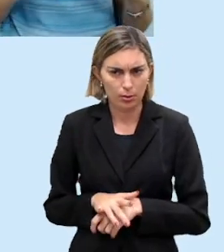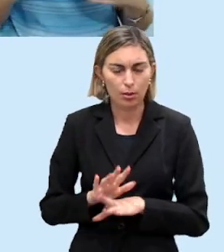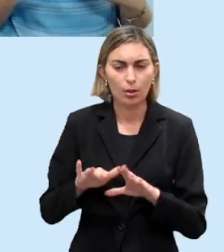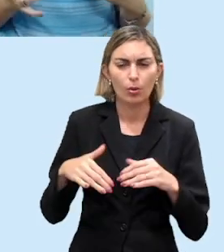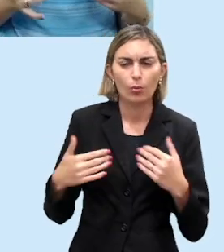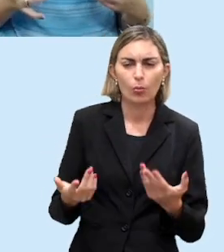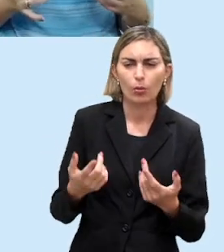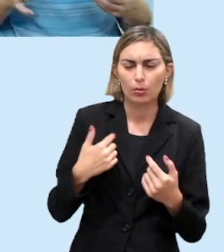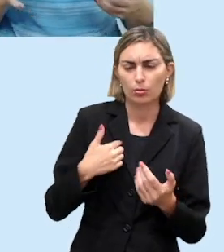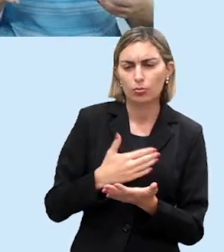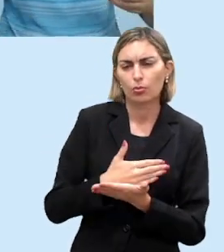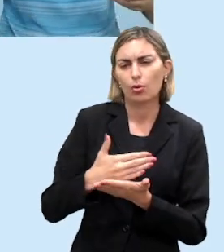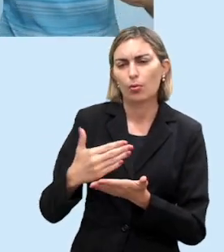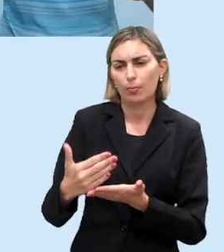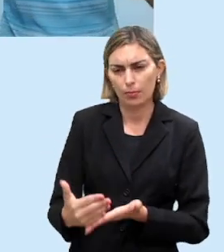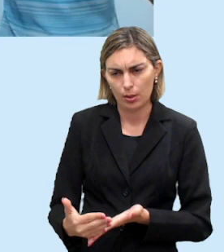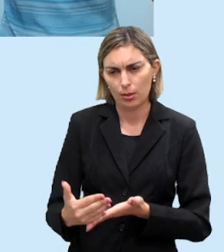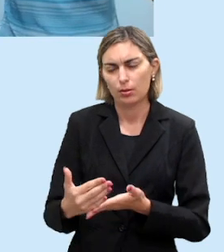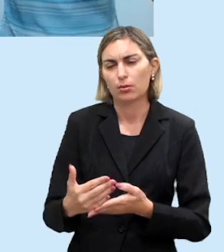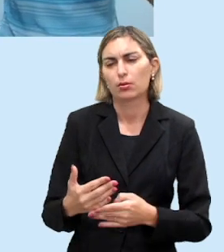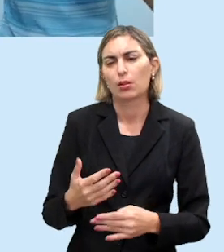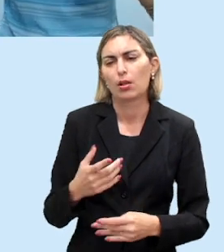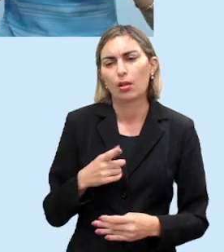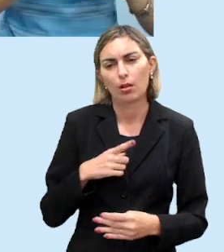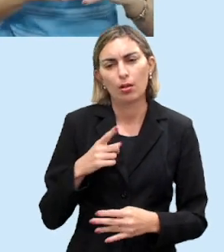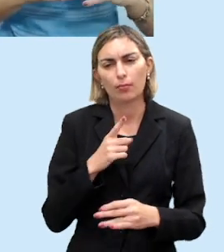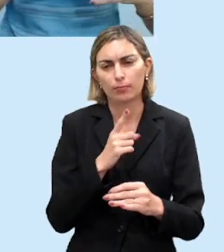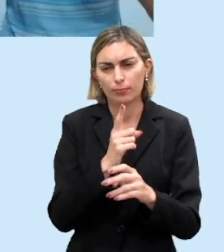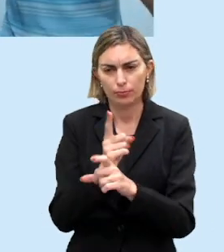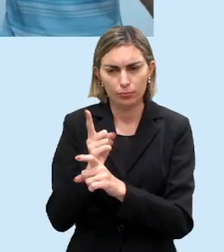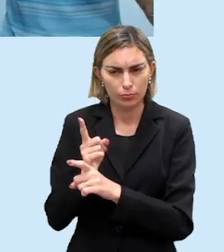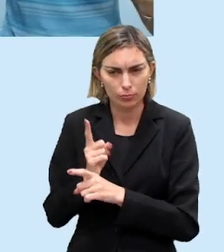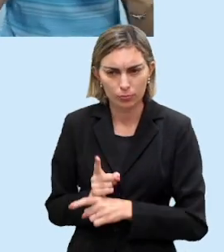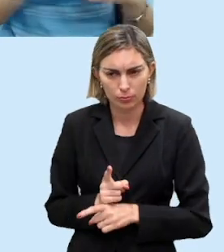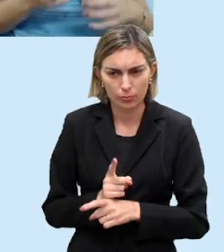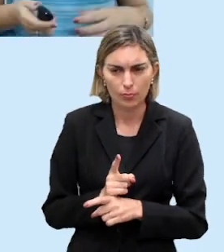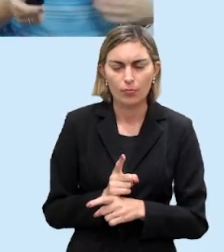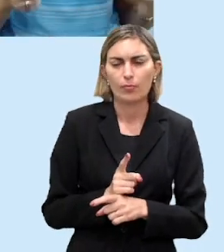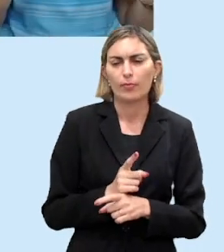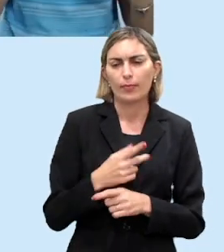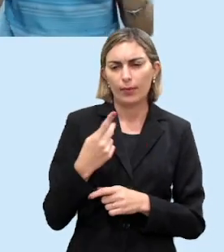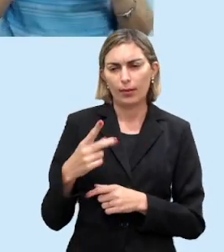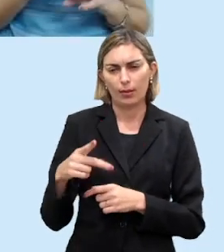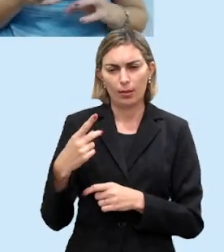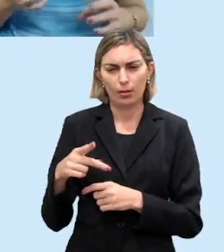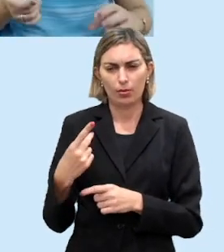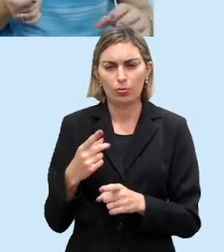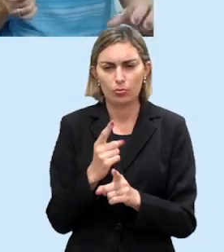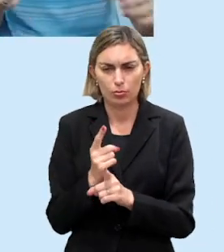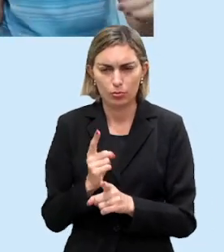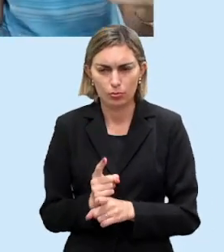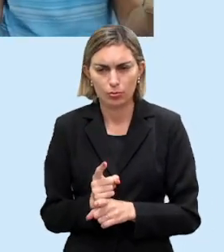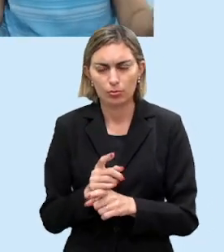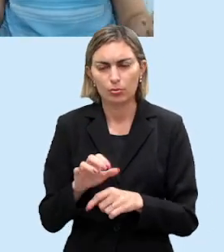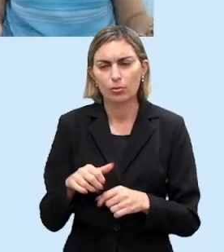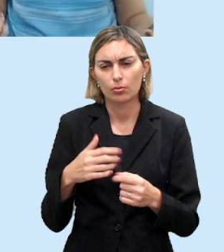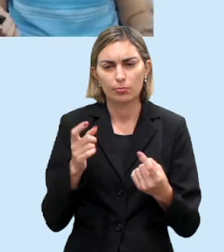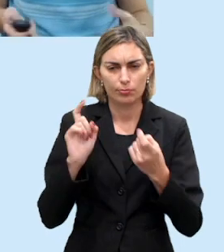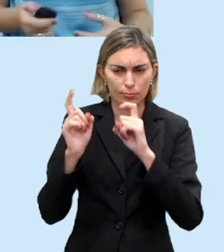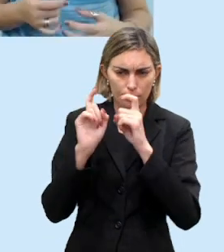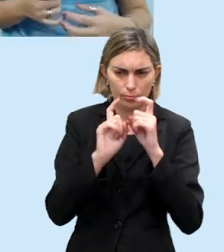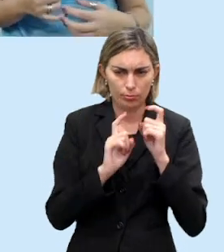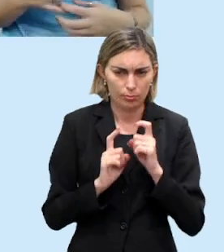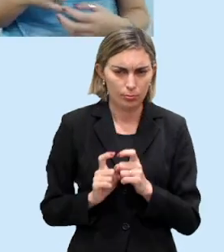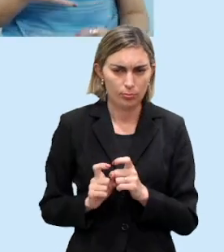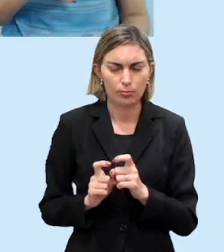gente começa, não é, a encontrar como esses fluxos eles se articulam,